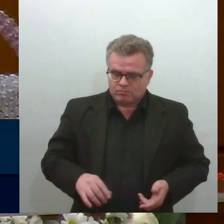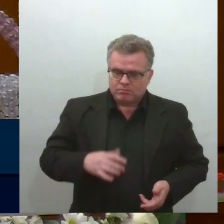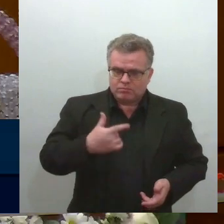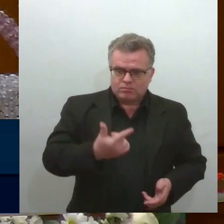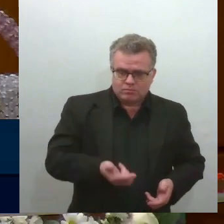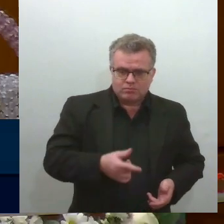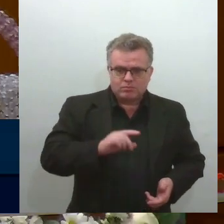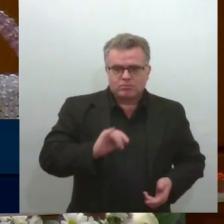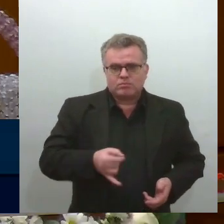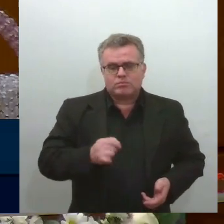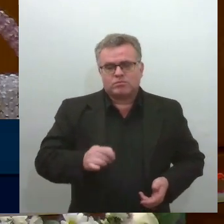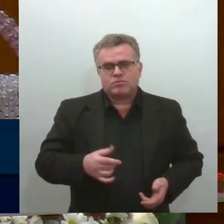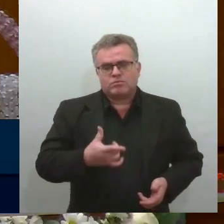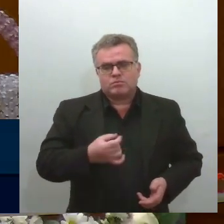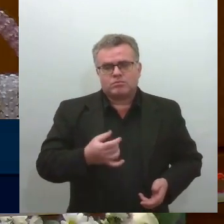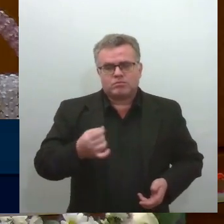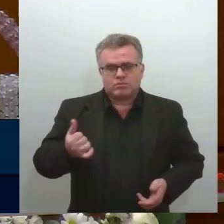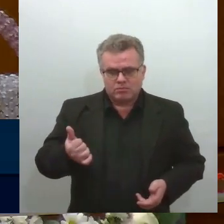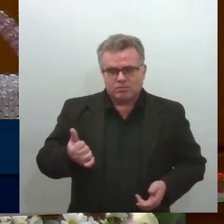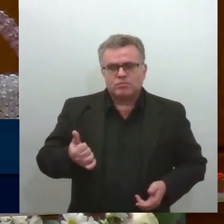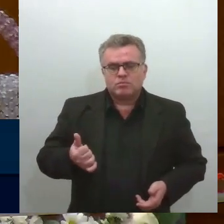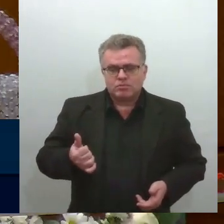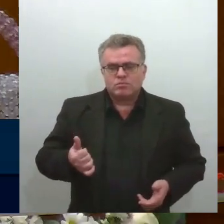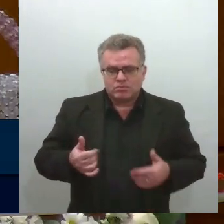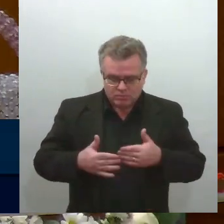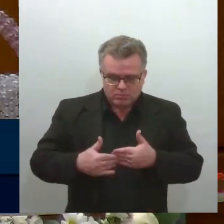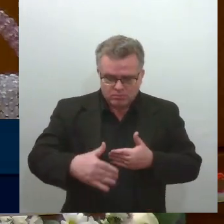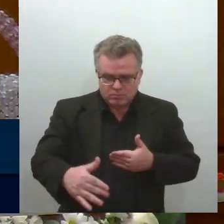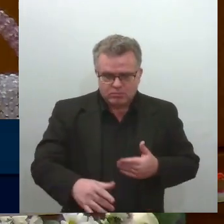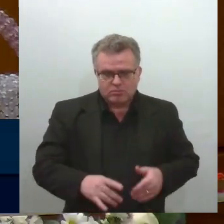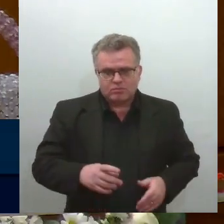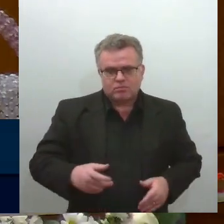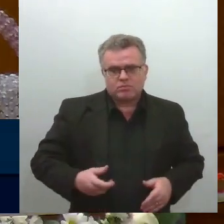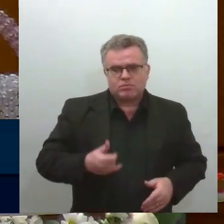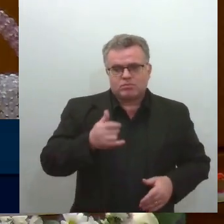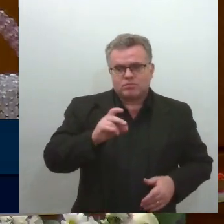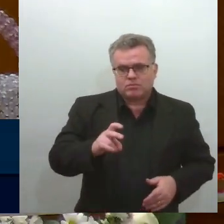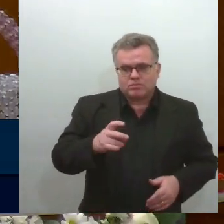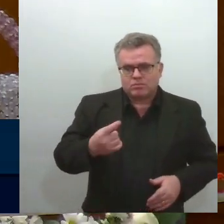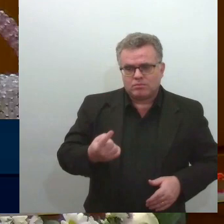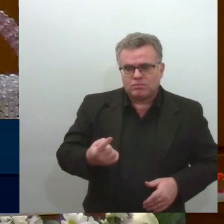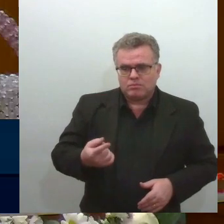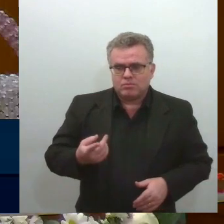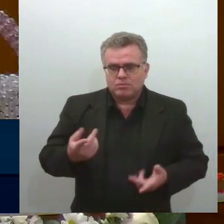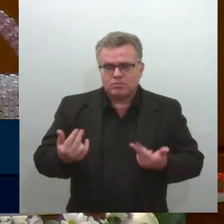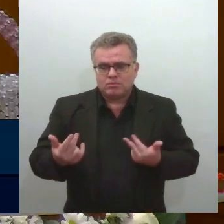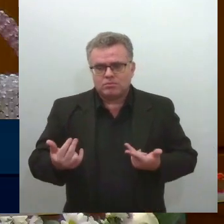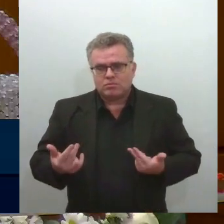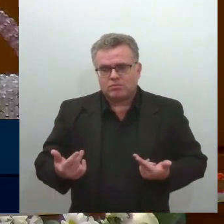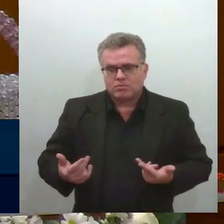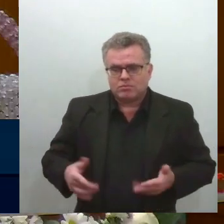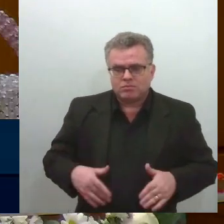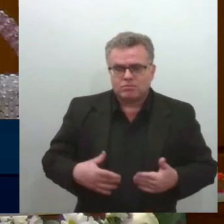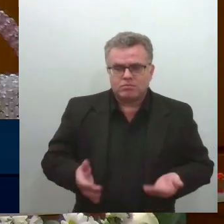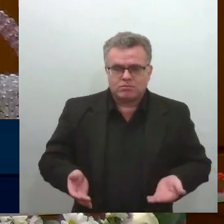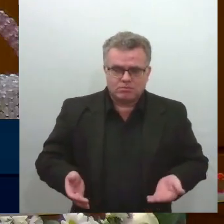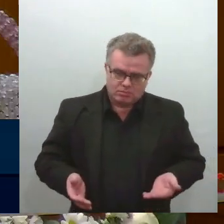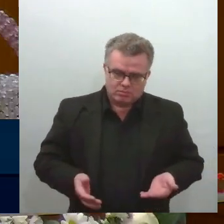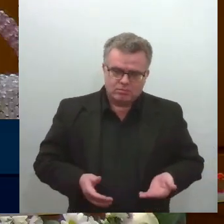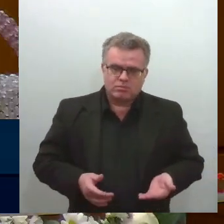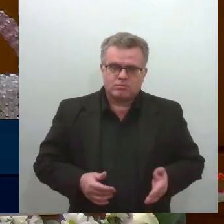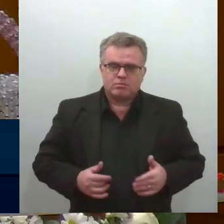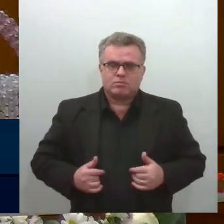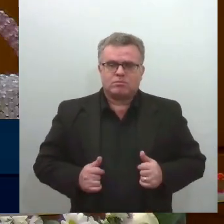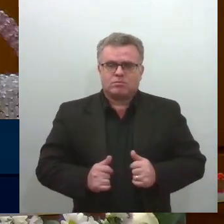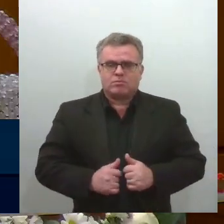aos 51 anos, com minha idade de hoje. Eu pensei que ele... porque também... Antigamente, eu